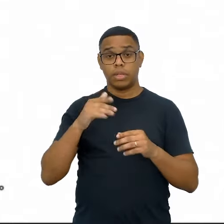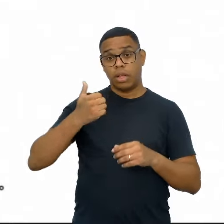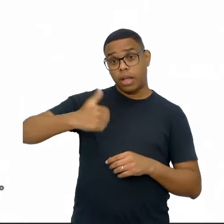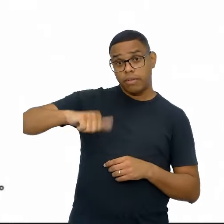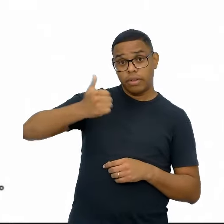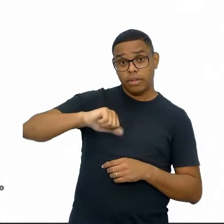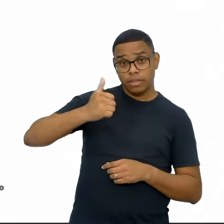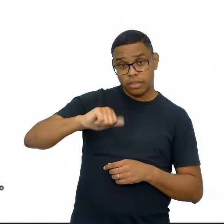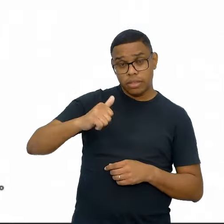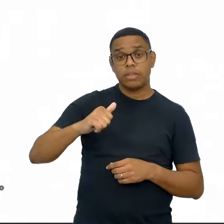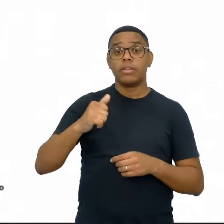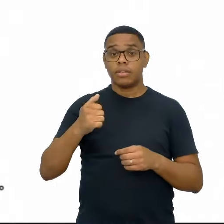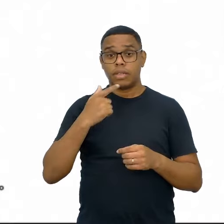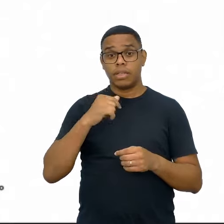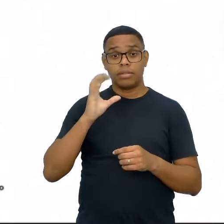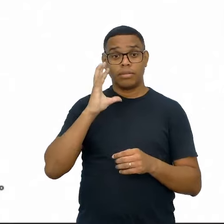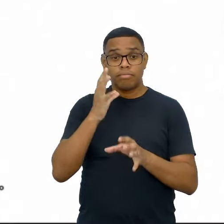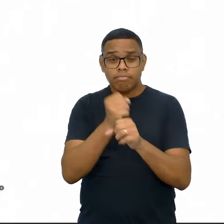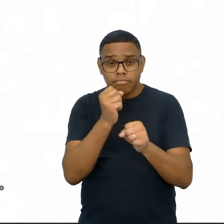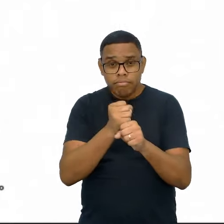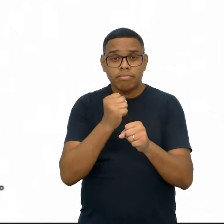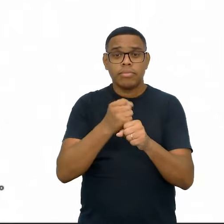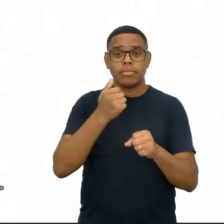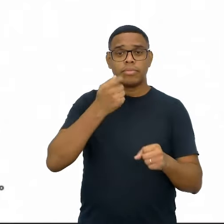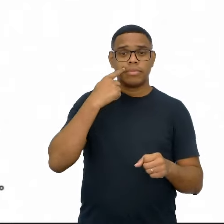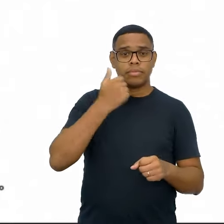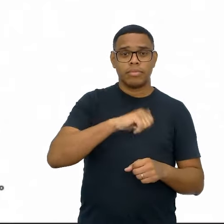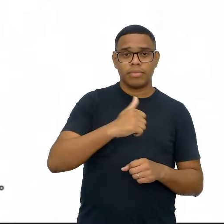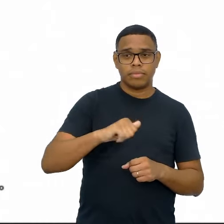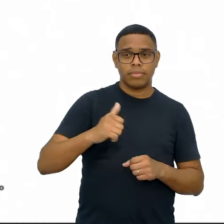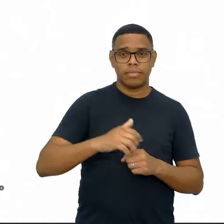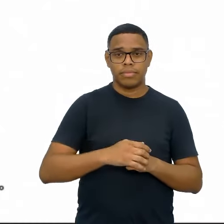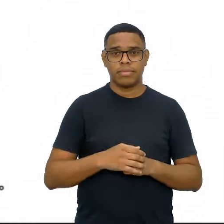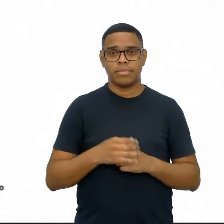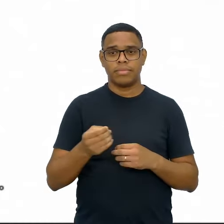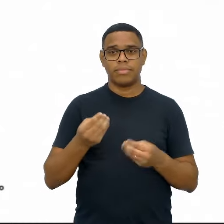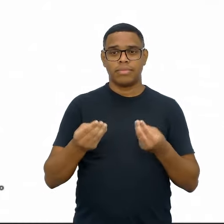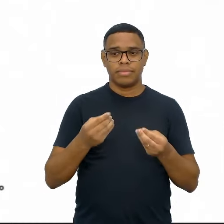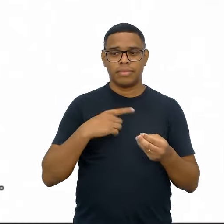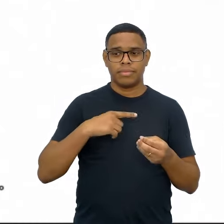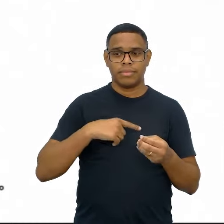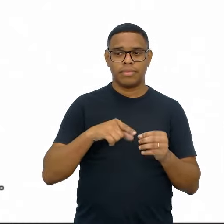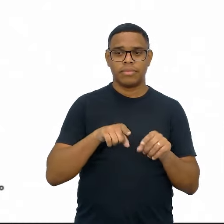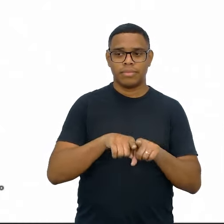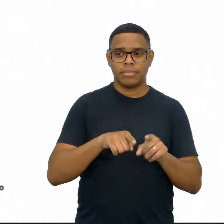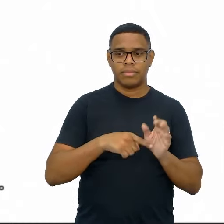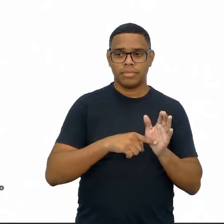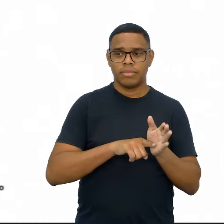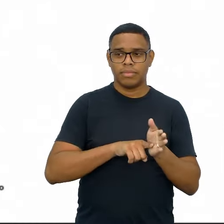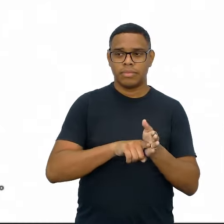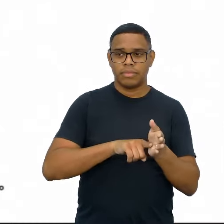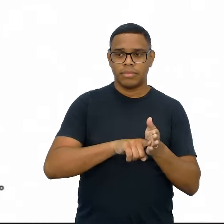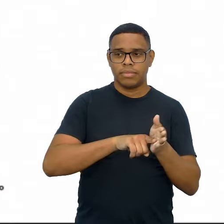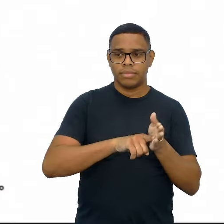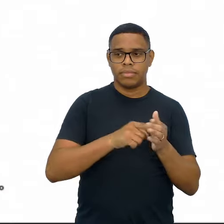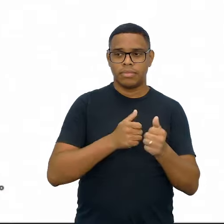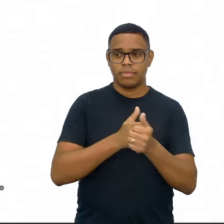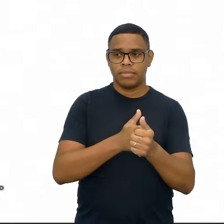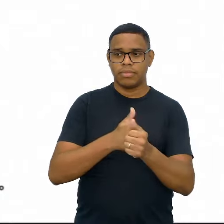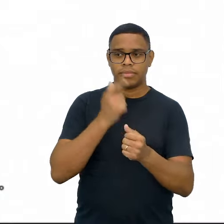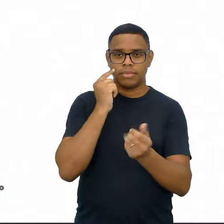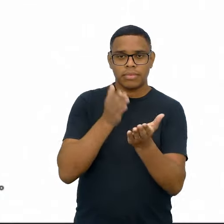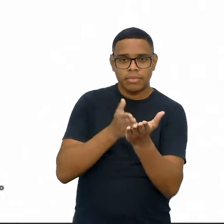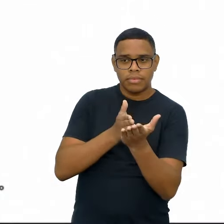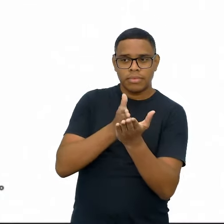e os resultados dessa avaliação, ela também diz, ela serve para direcionar os trabalhos